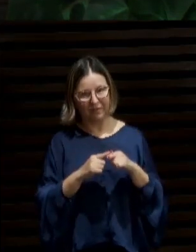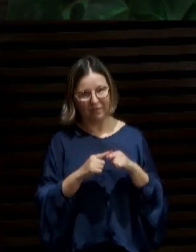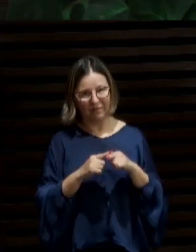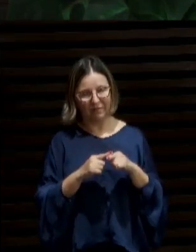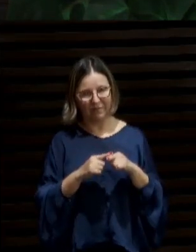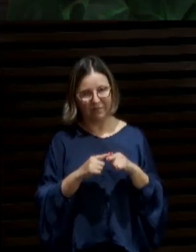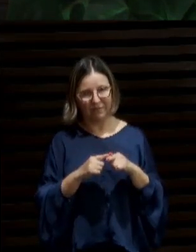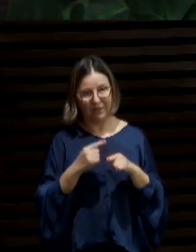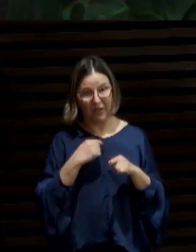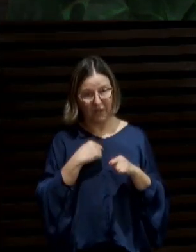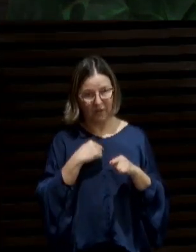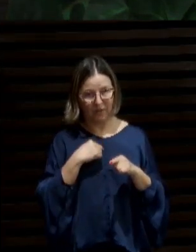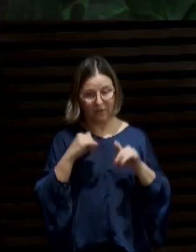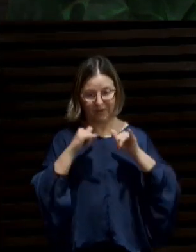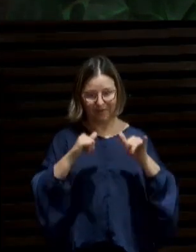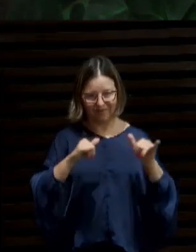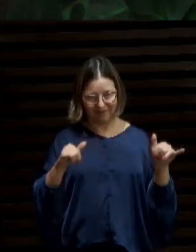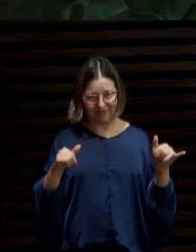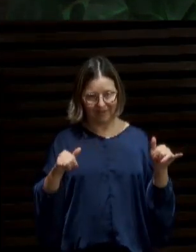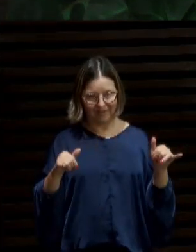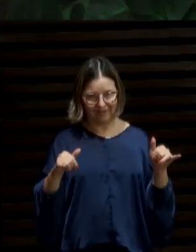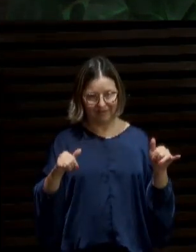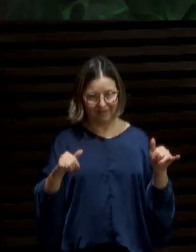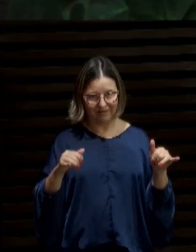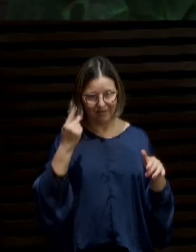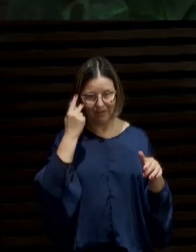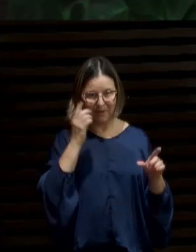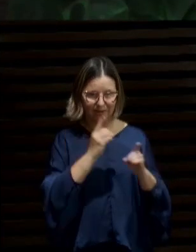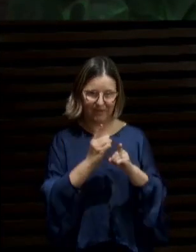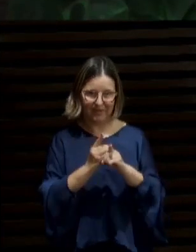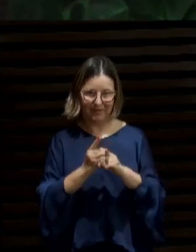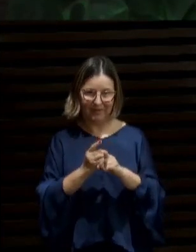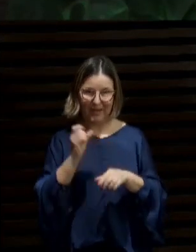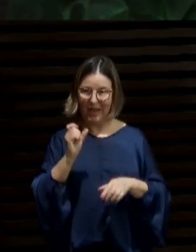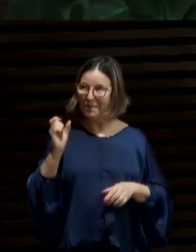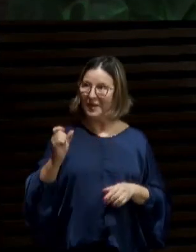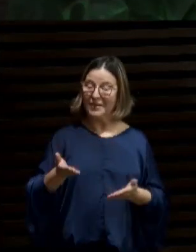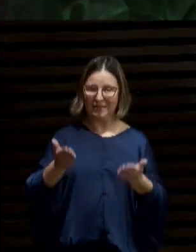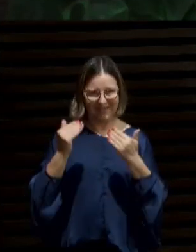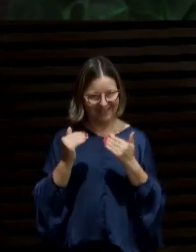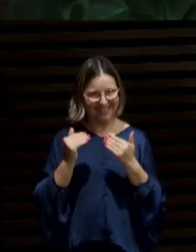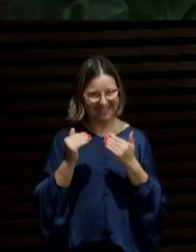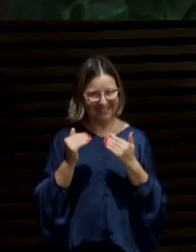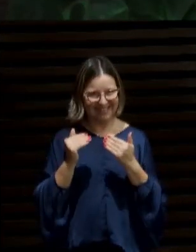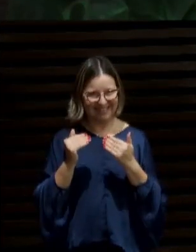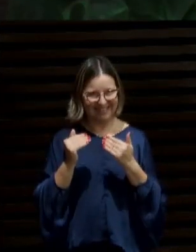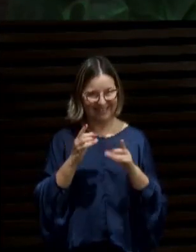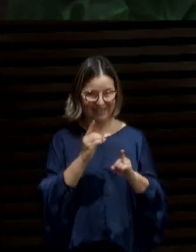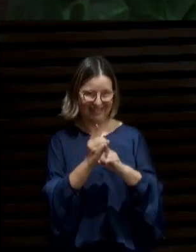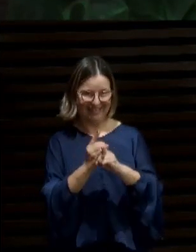tenho dado as palavras que me deste, e